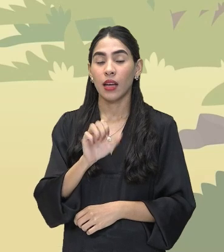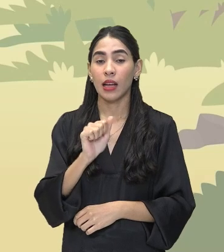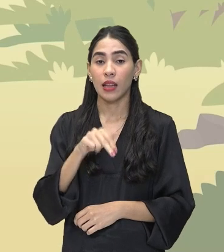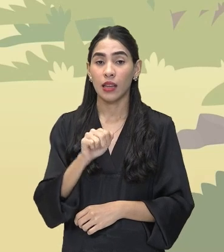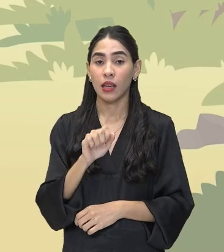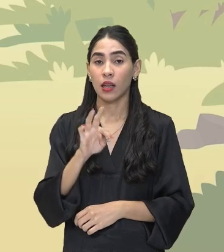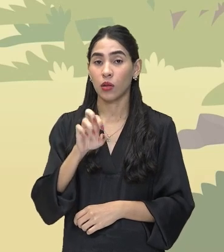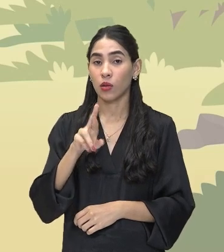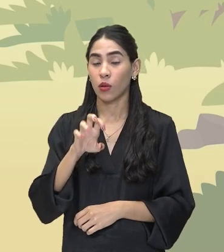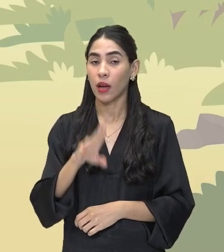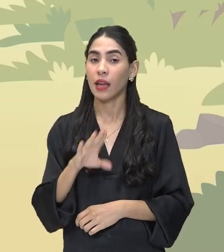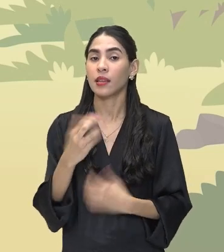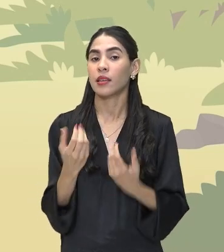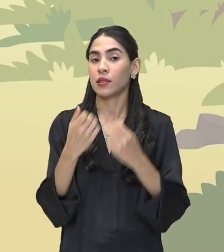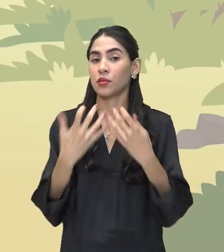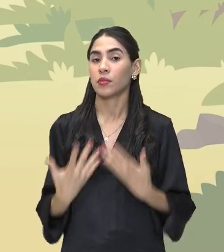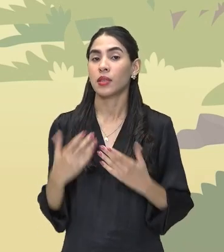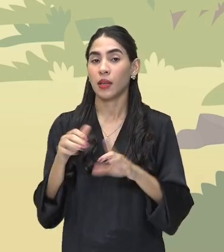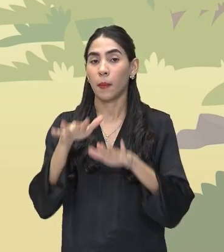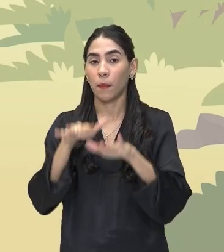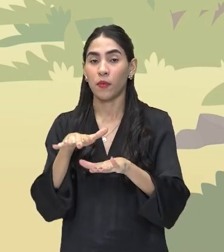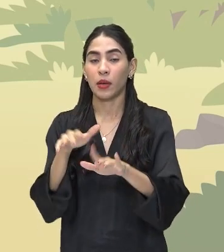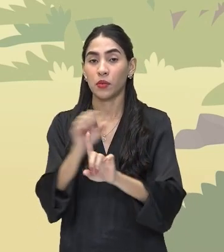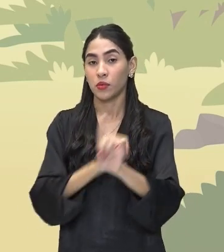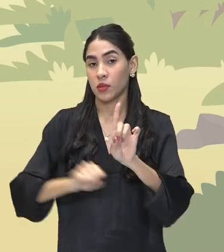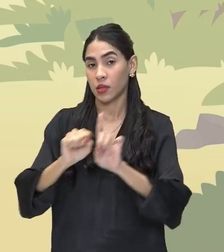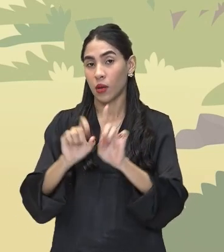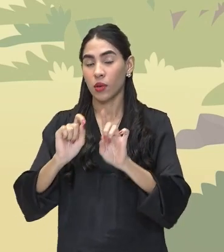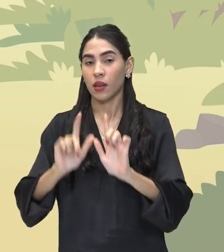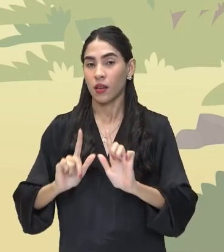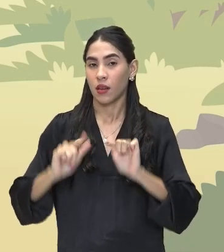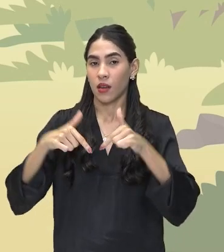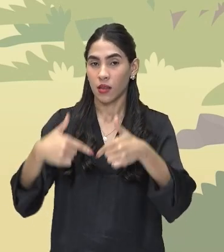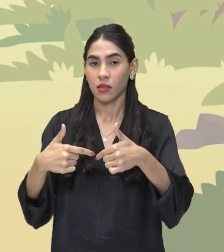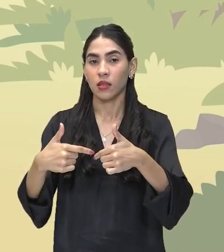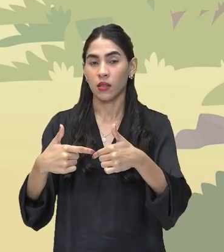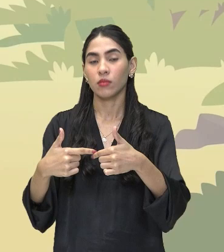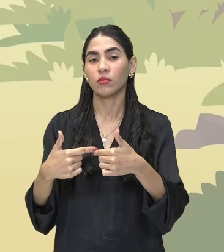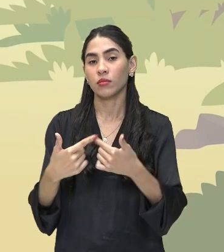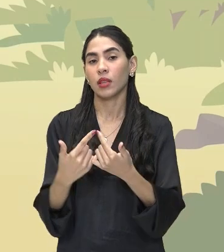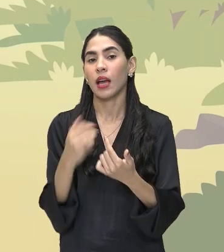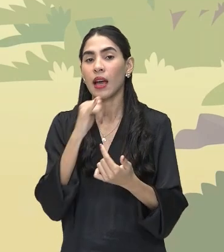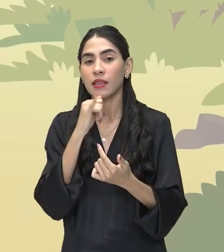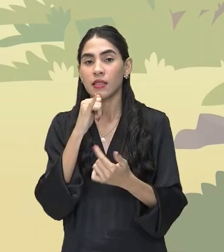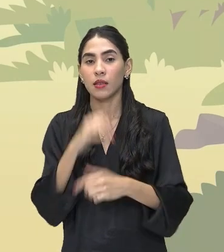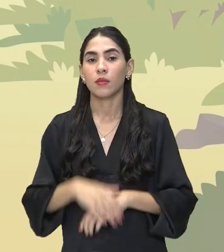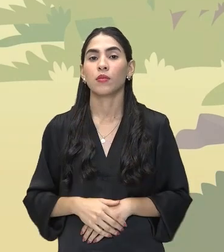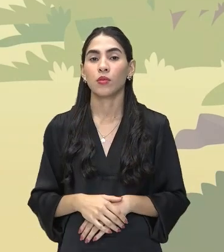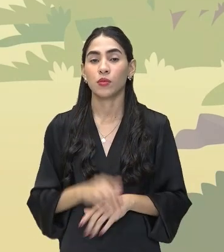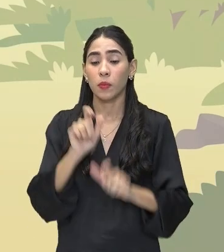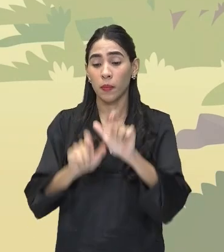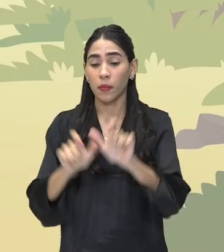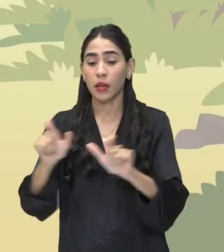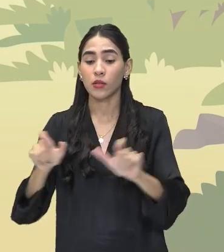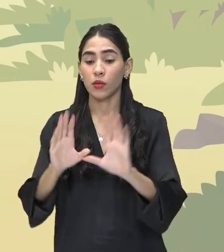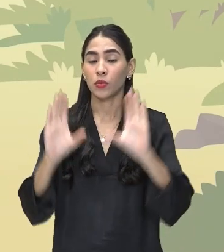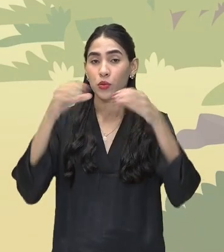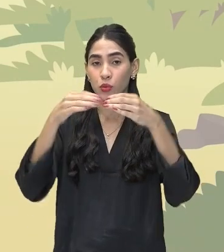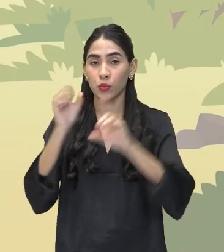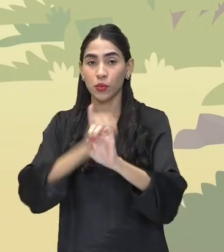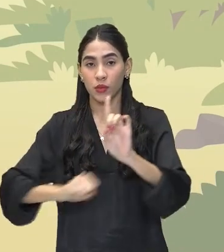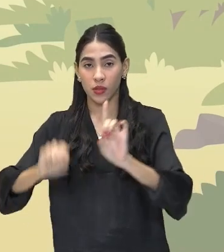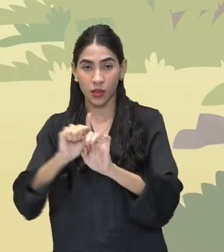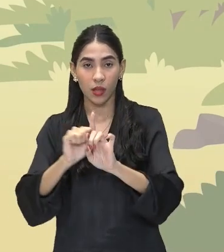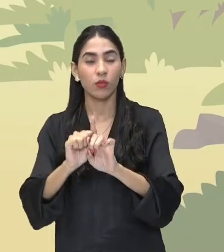que define movimentos sociais como sendo a ação conflitante de agentes de classes